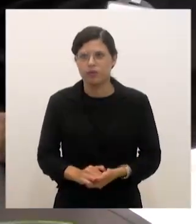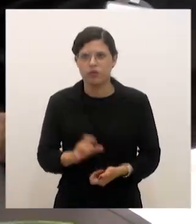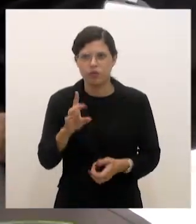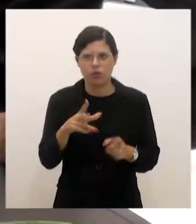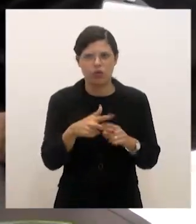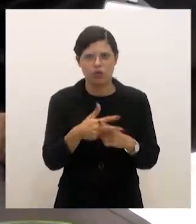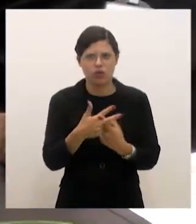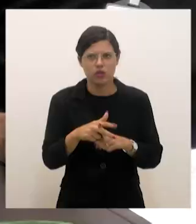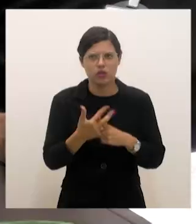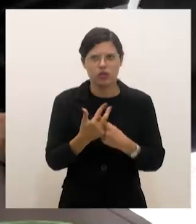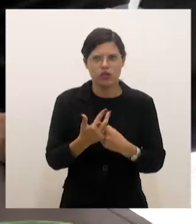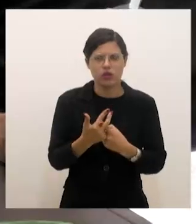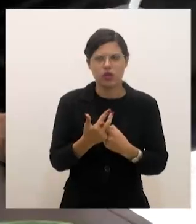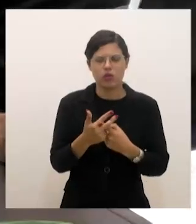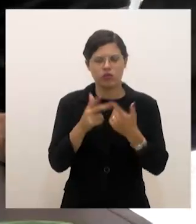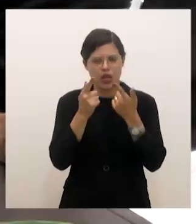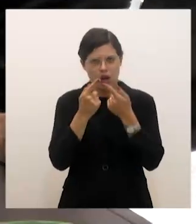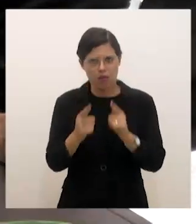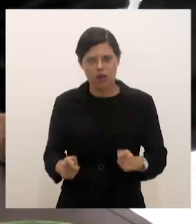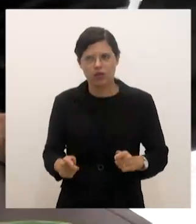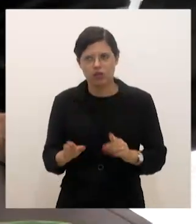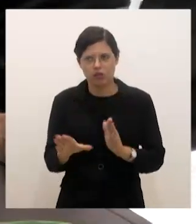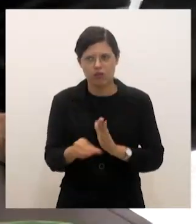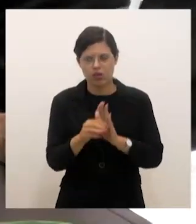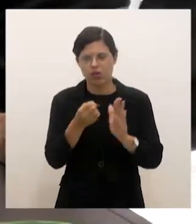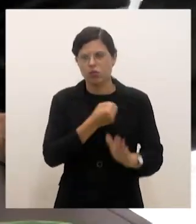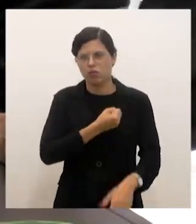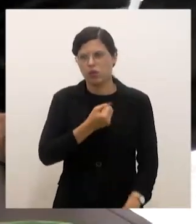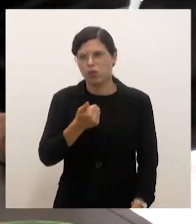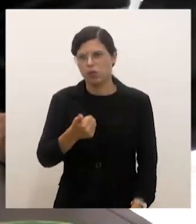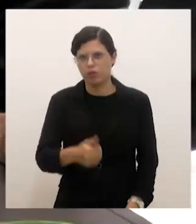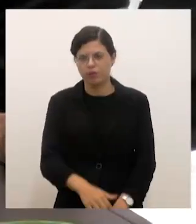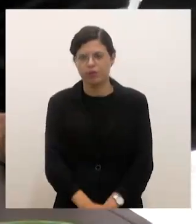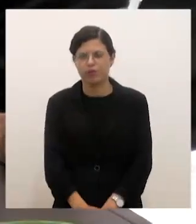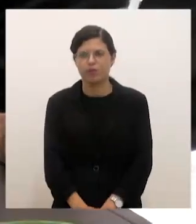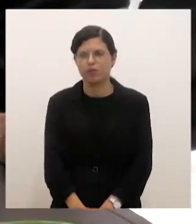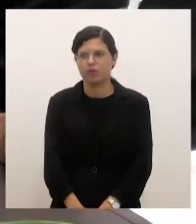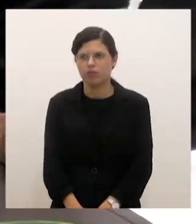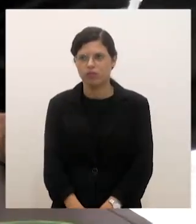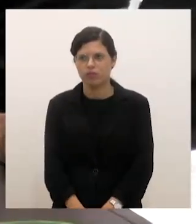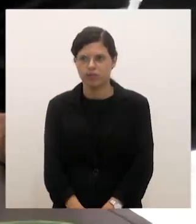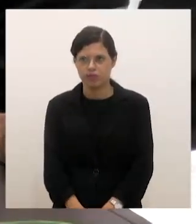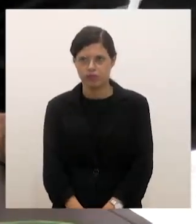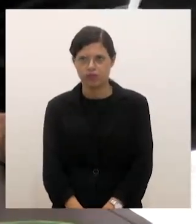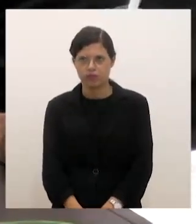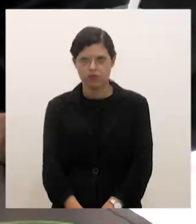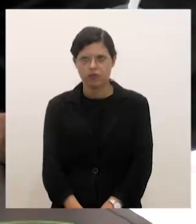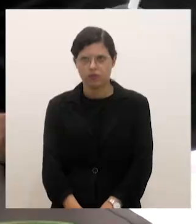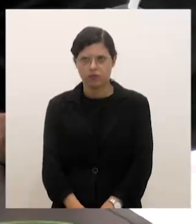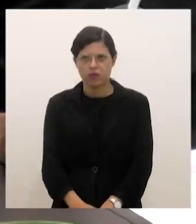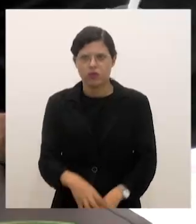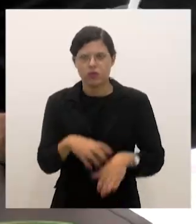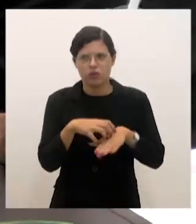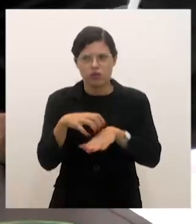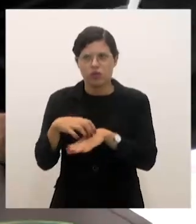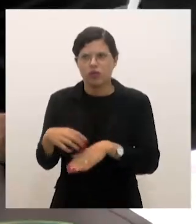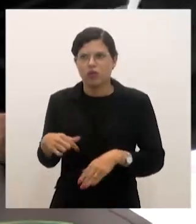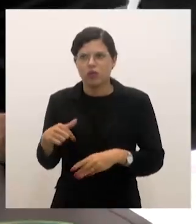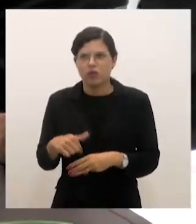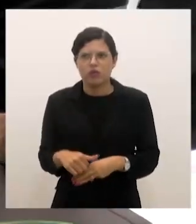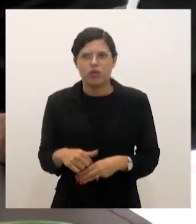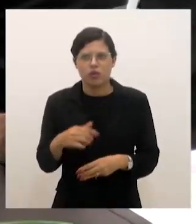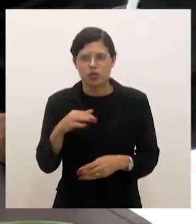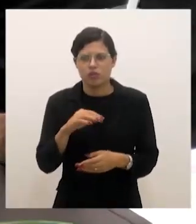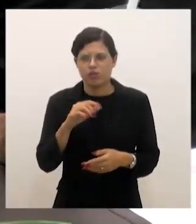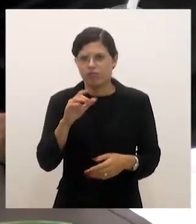correção gramatical. Na emenda número 1, tá? Acabou, em vez de deslocamento, ficou